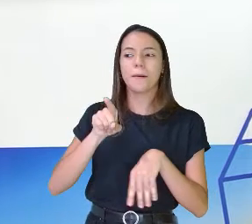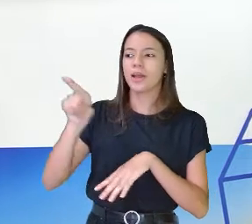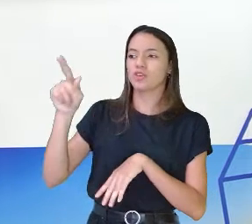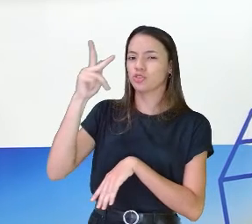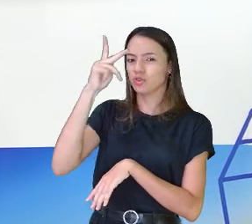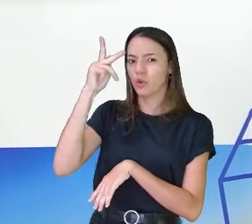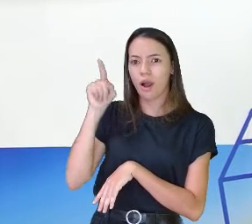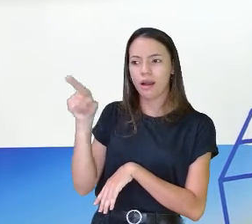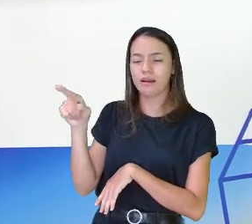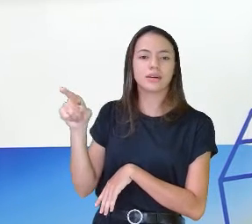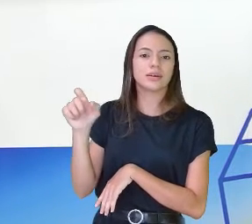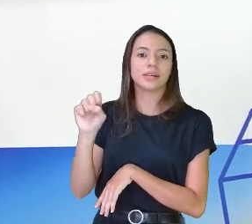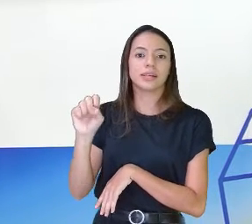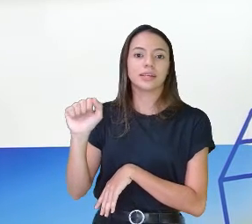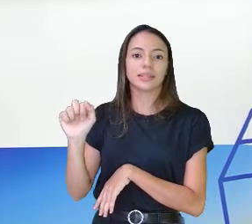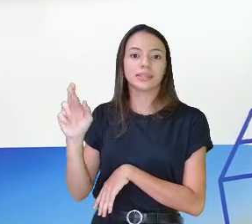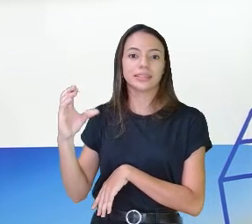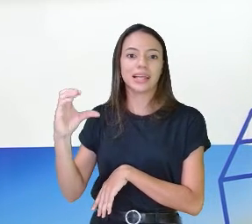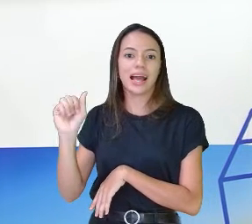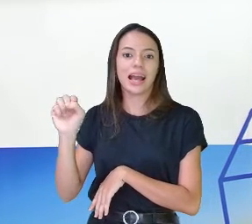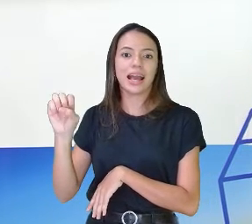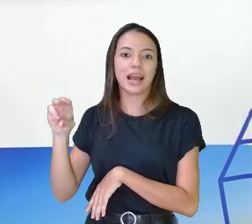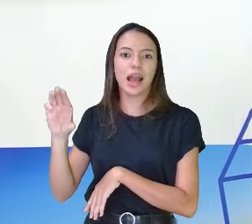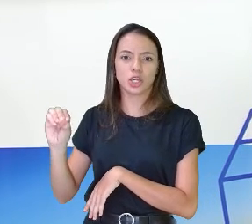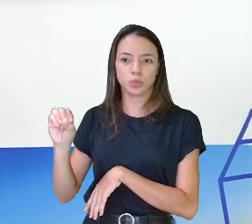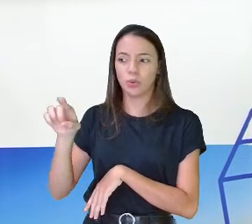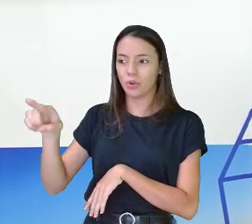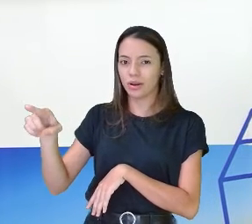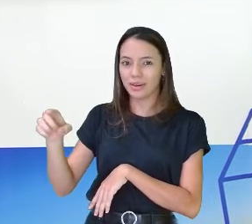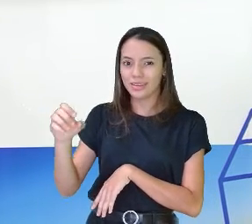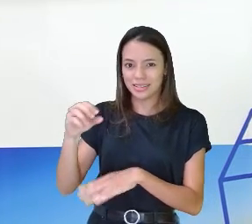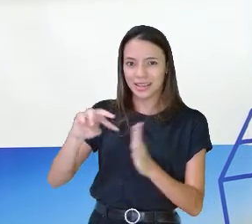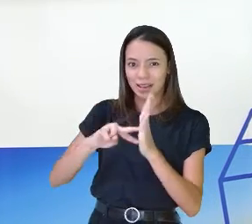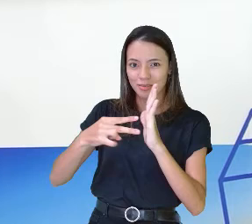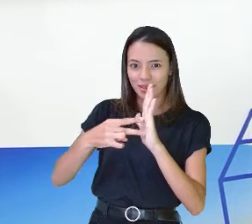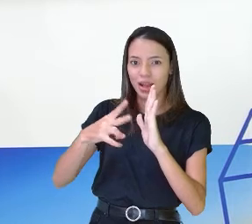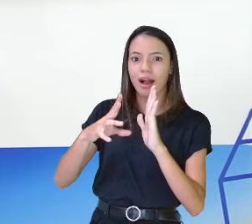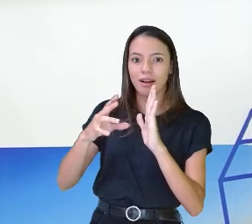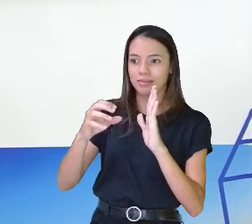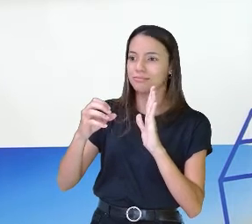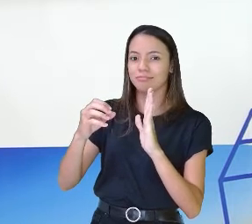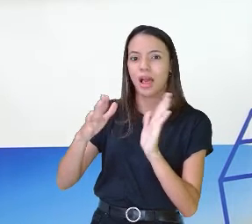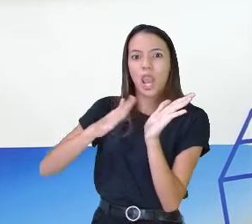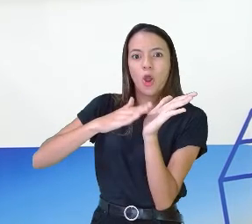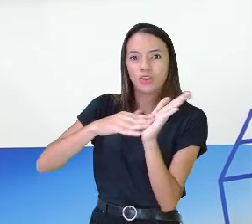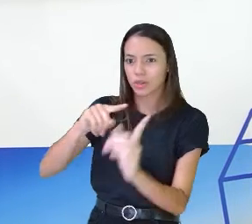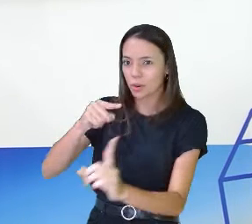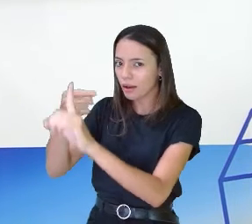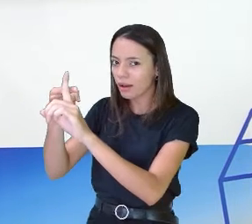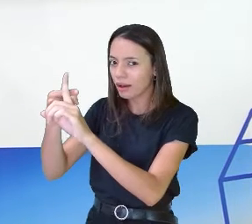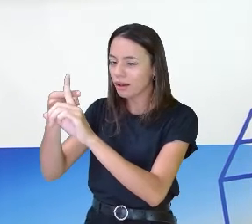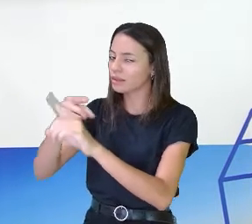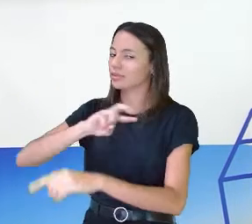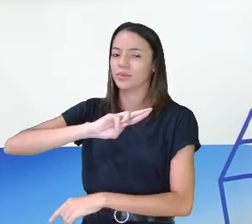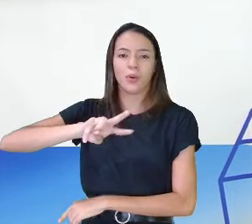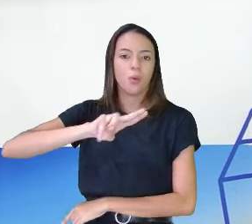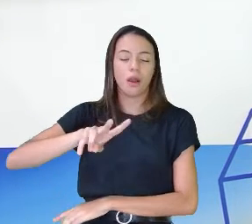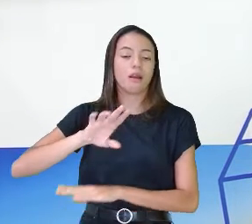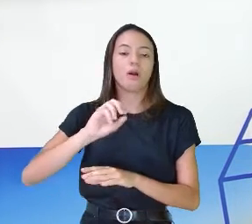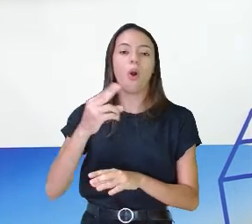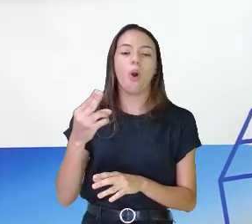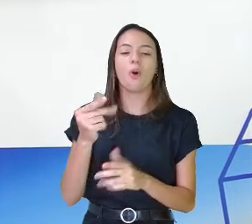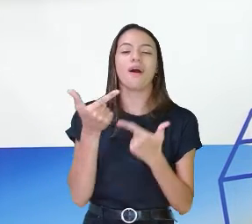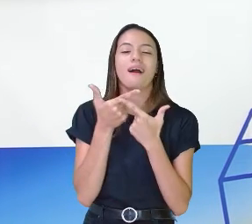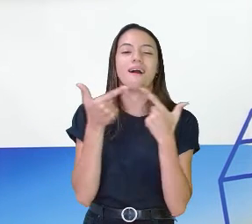Nunca é no sentido muito bom, né? É sempre quase como uma crítica, assim, aquela pessoa muito sarcástica. Ela tem um humor